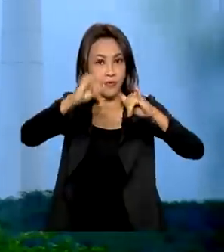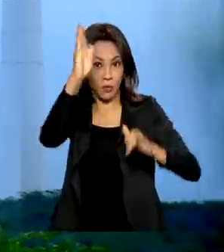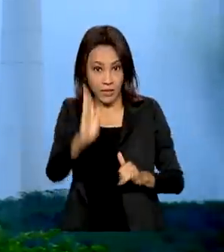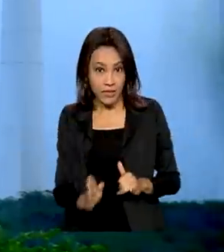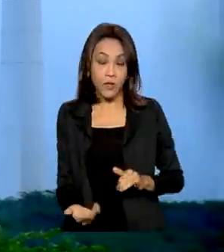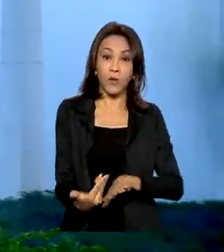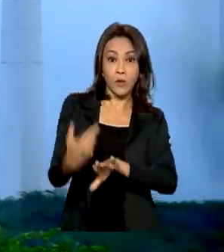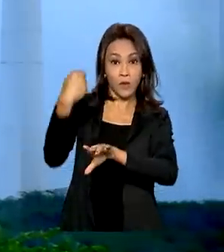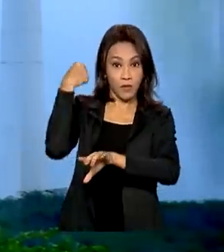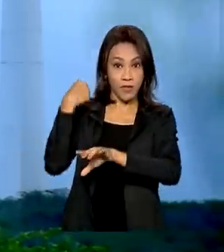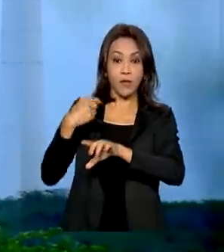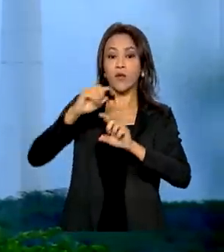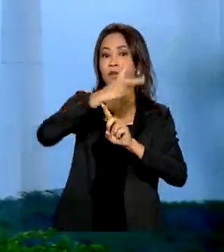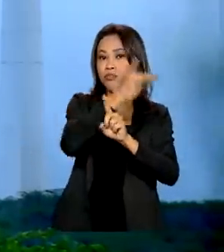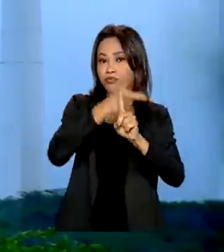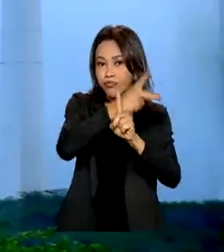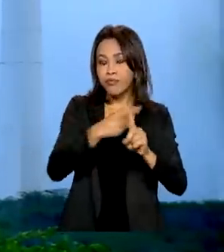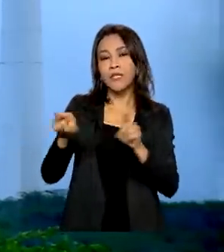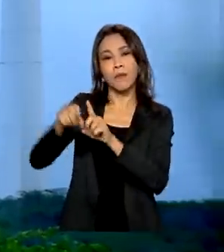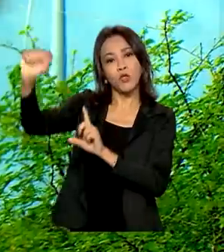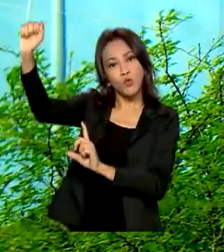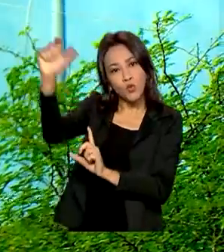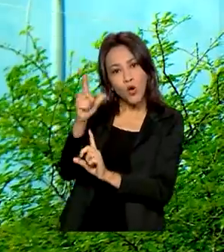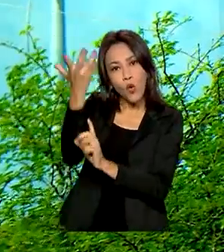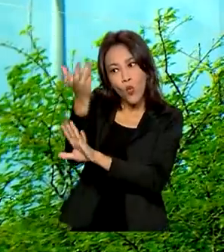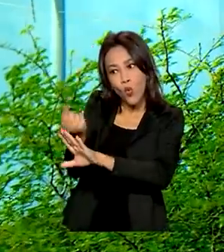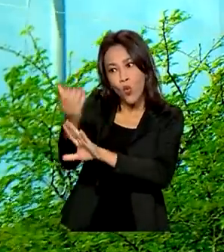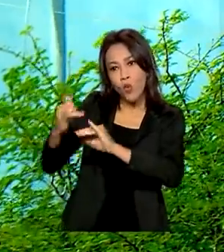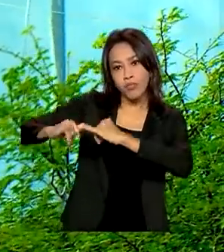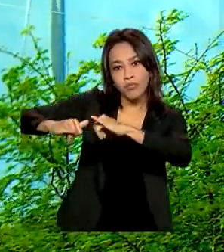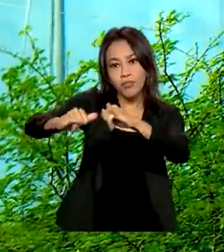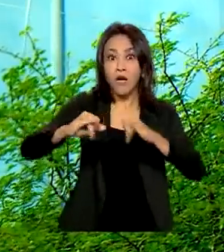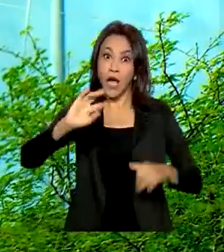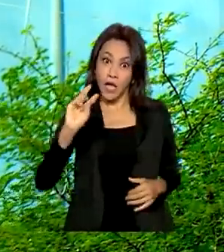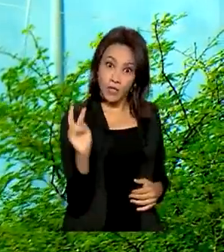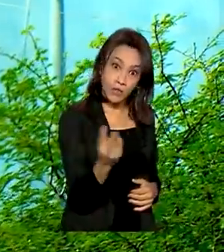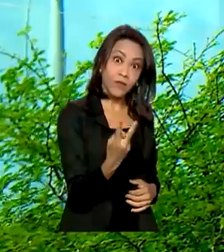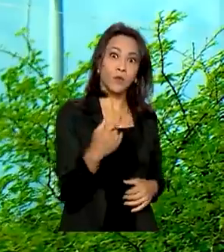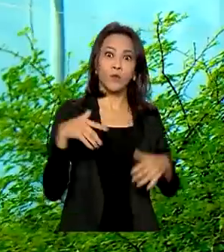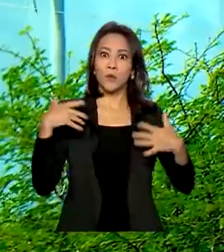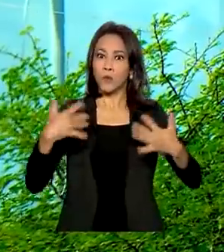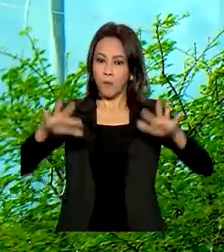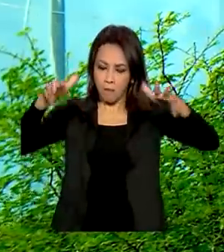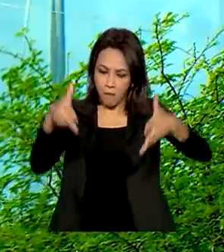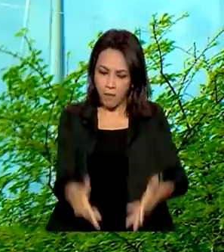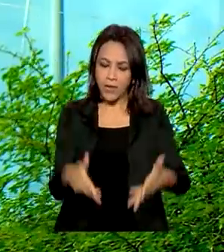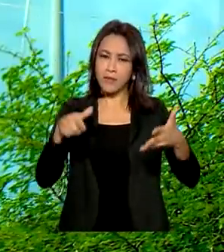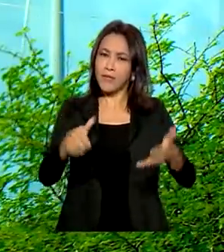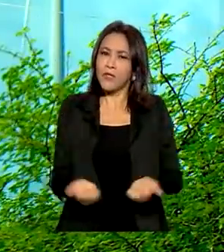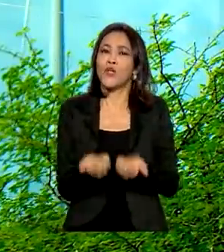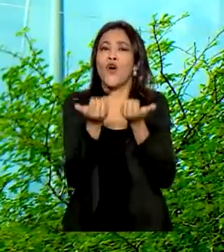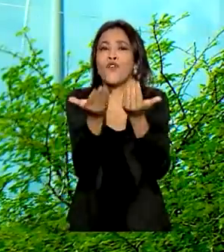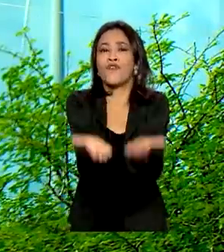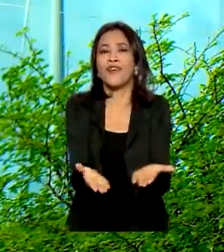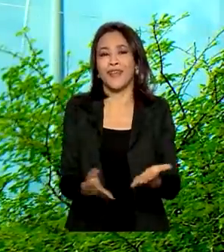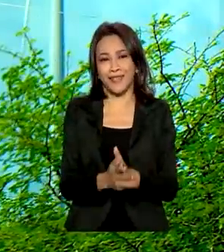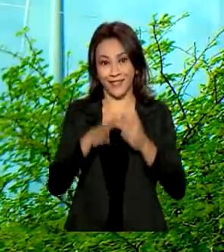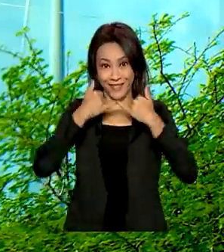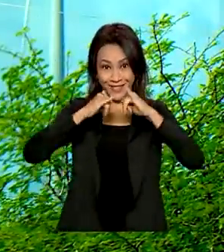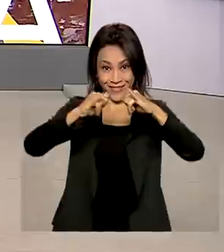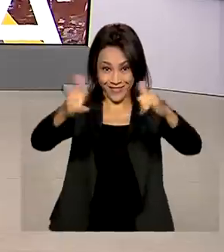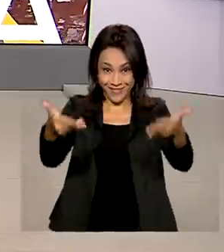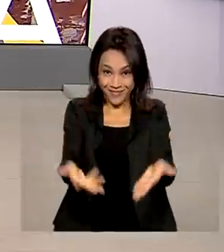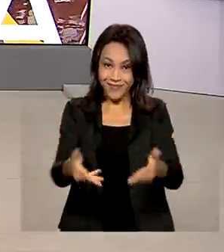as energias eólicas e solar ocuparam juntas a segunda maior participação na oferta interna de energia